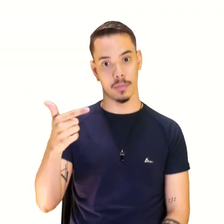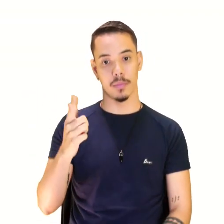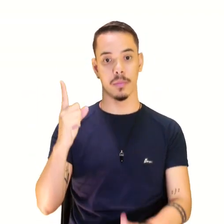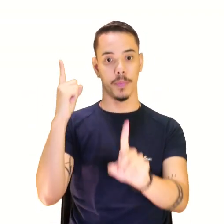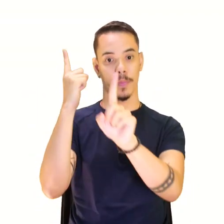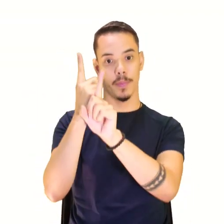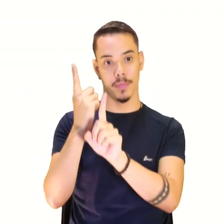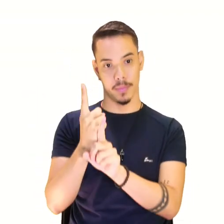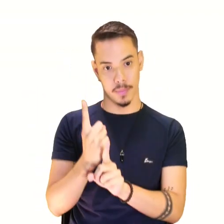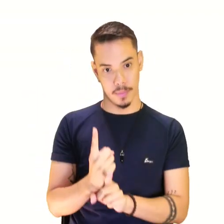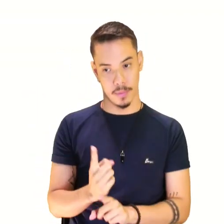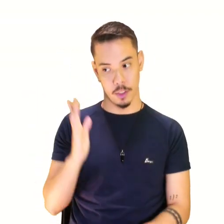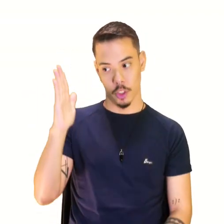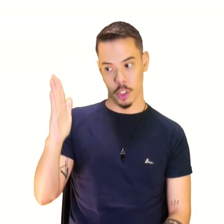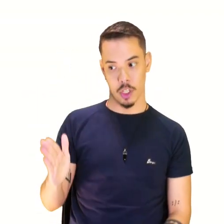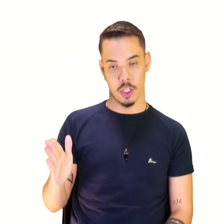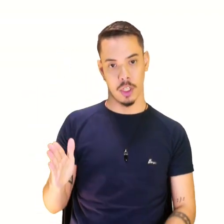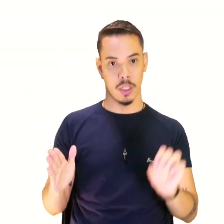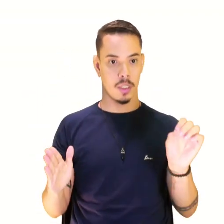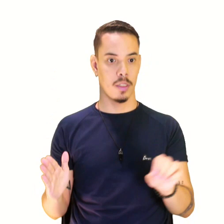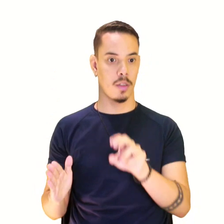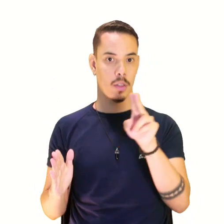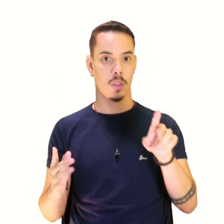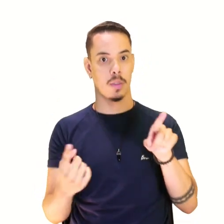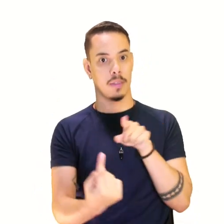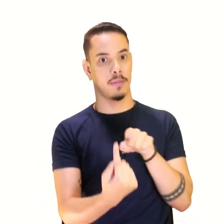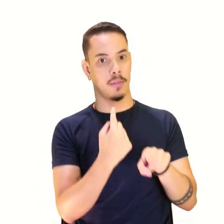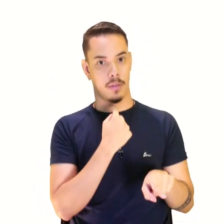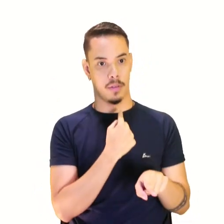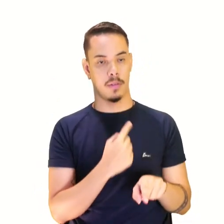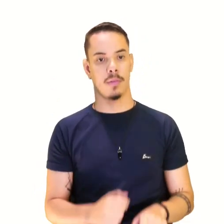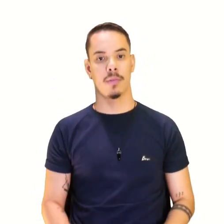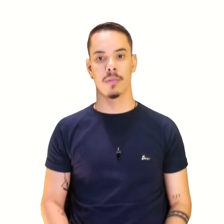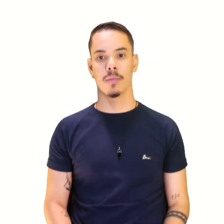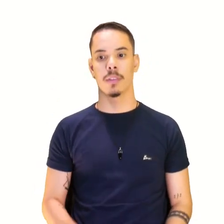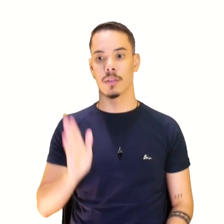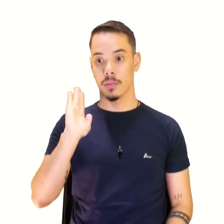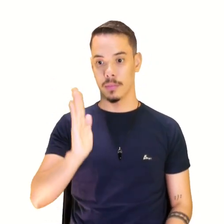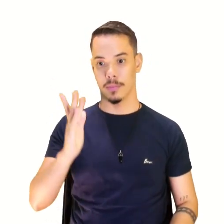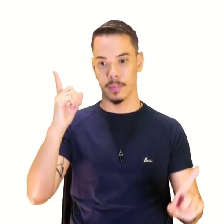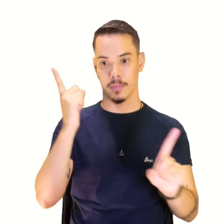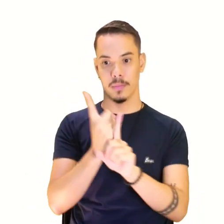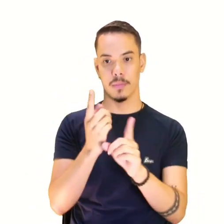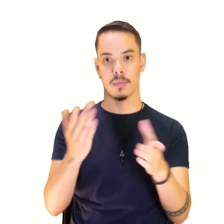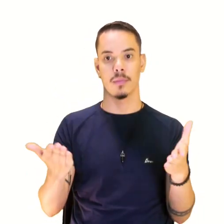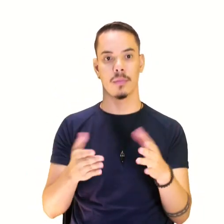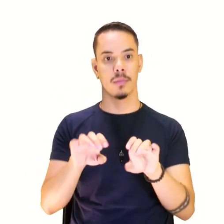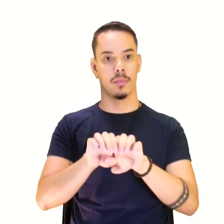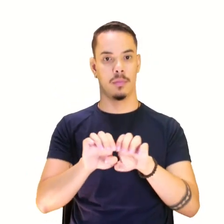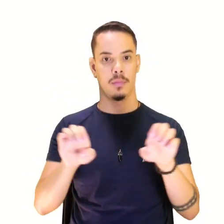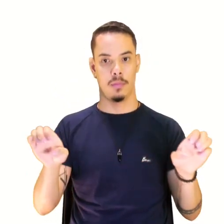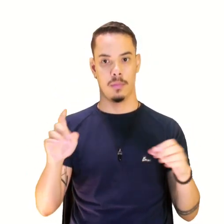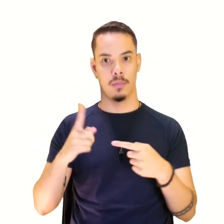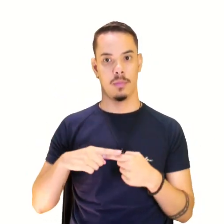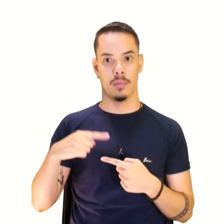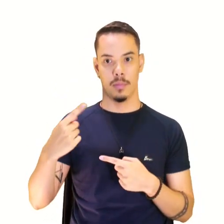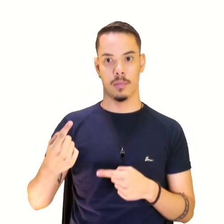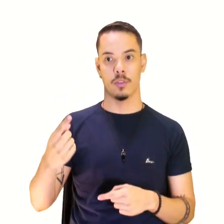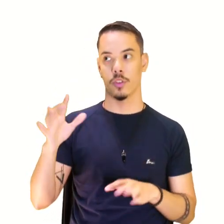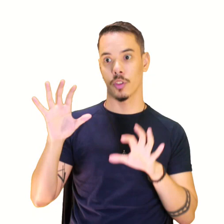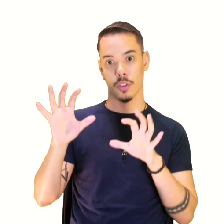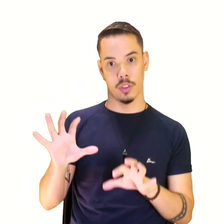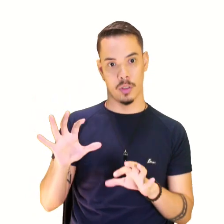identifica se é direta ou se é inversa. Uma vez identificado, agora a gente pode montar a equação, né? Isso, do jeito que estava lá,